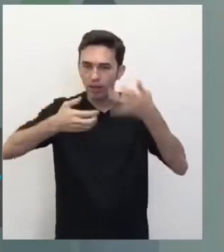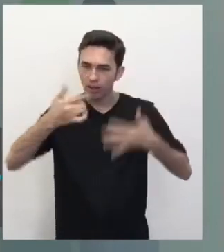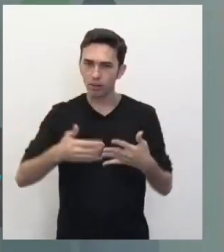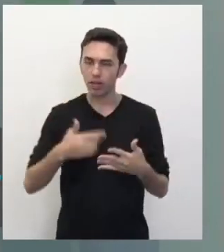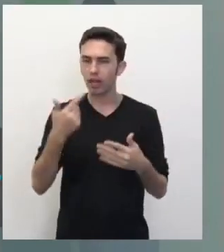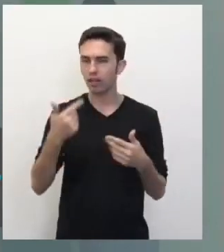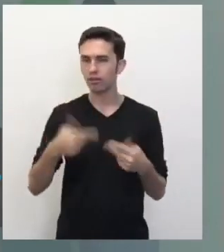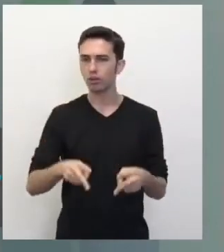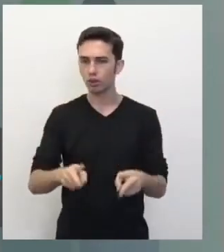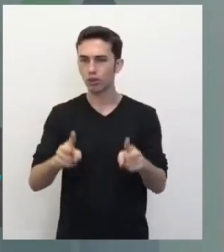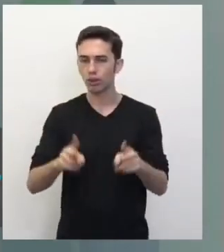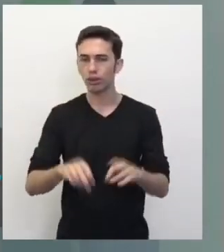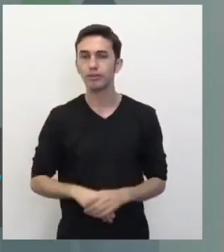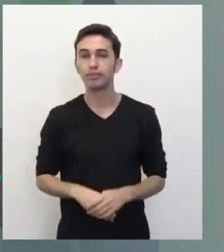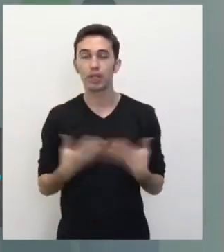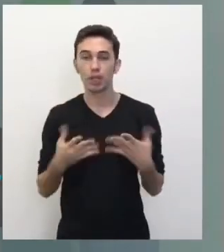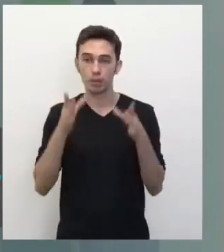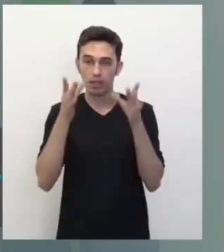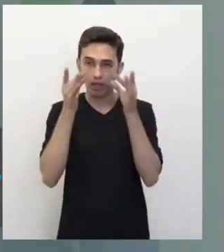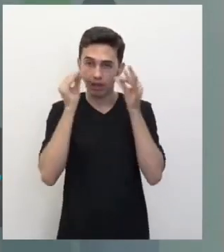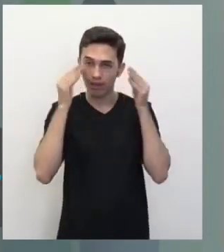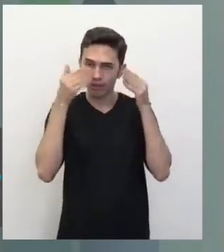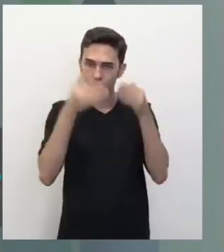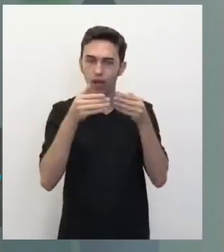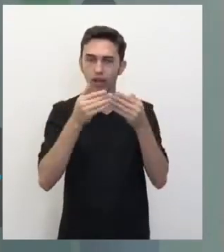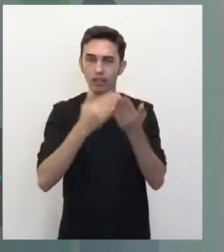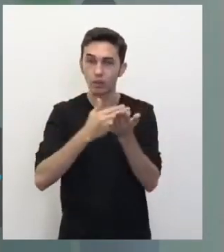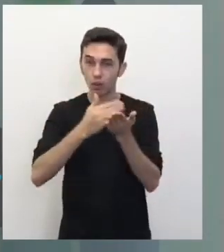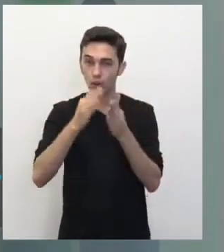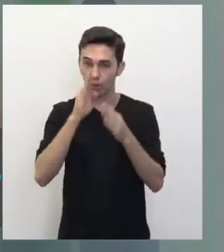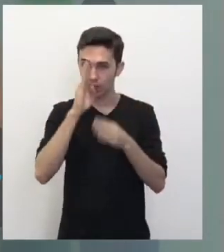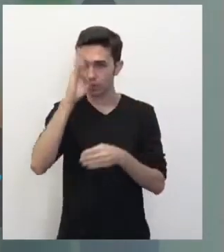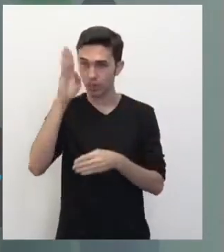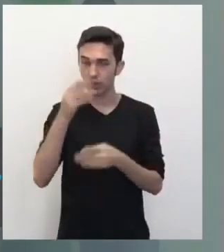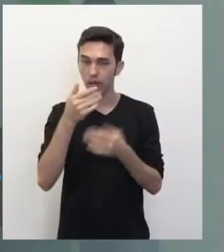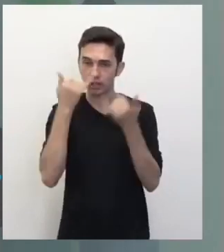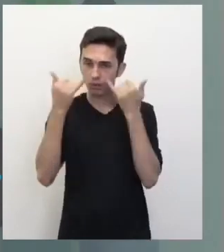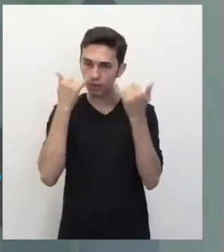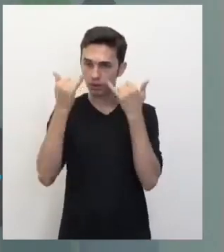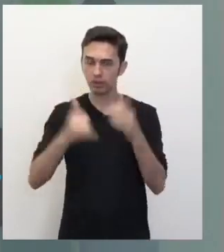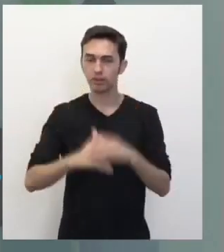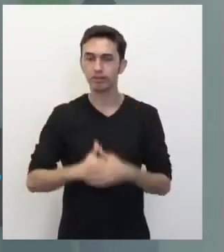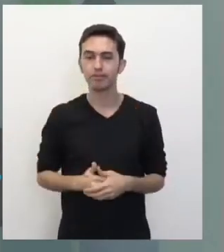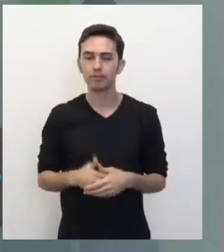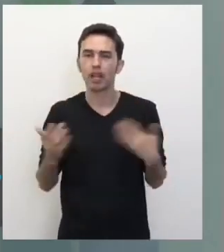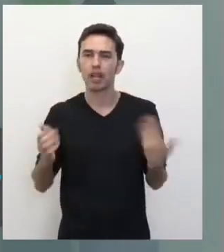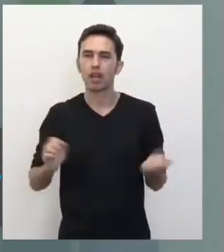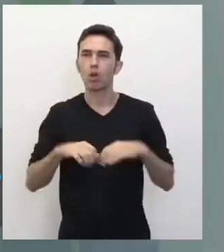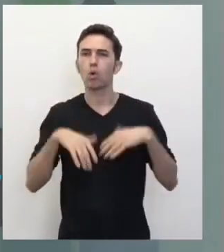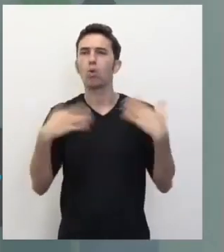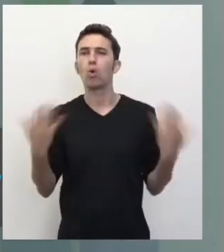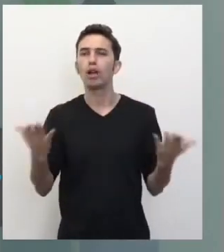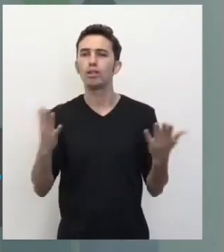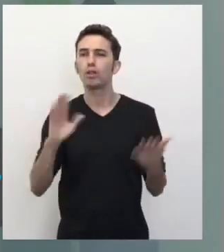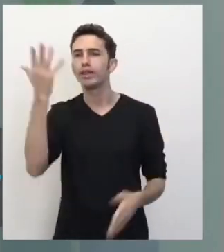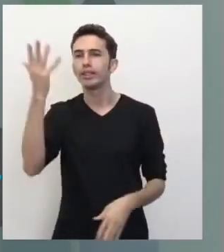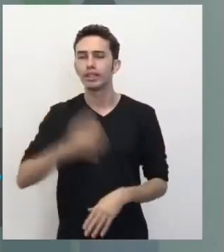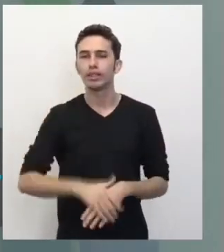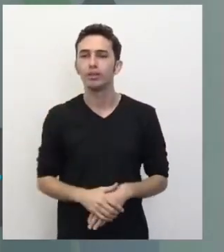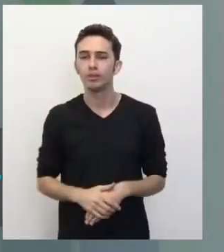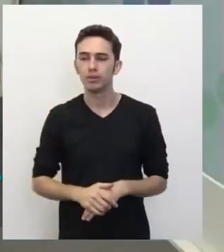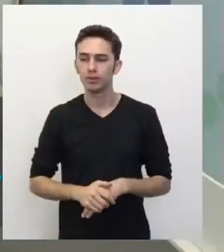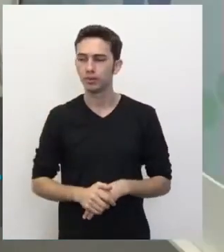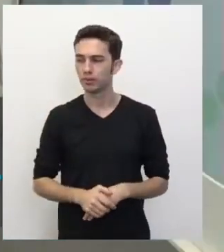notícia. Então, a gente tem que focar bastante nisso com eles, tá bom? Quando? Quando que aconteceu? Aí tá em seguida, né?